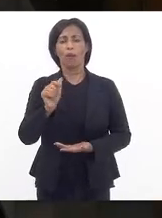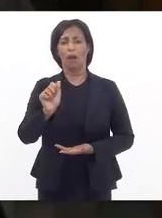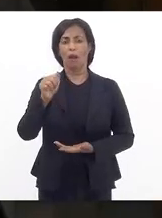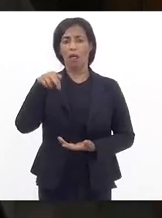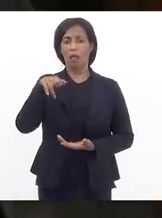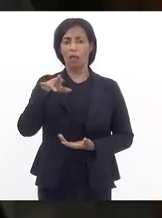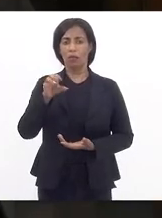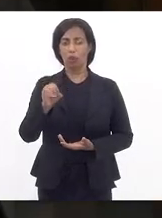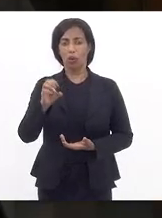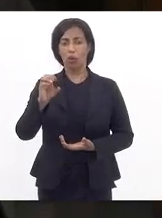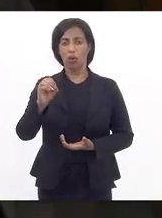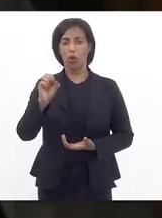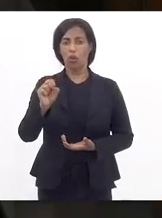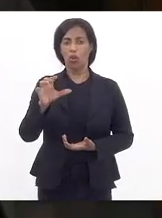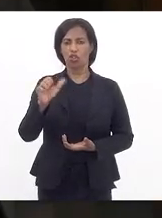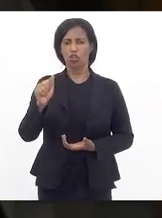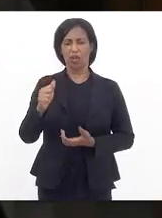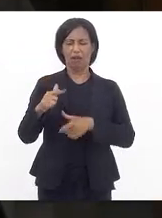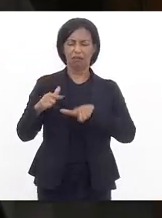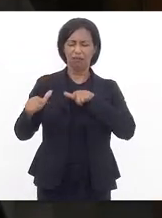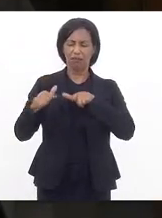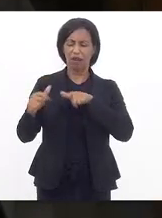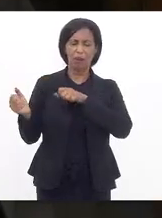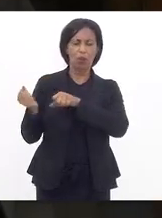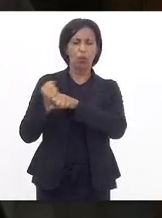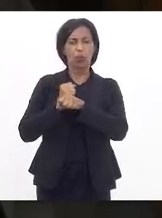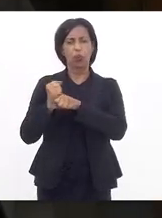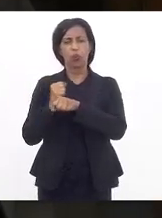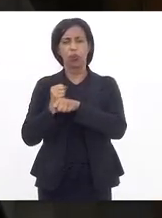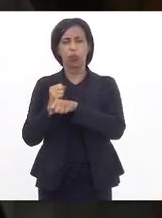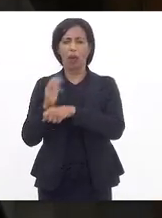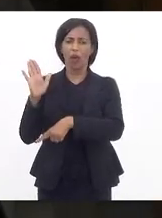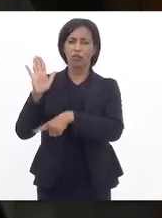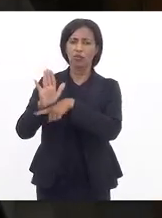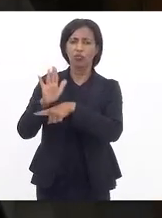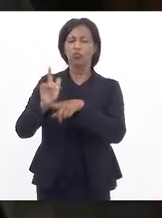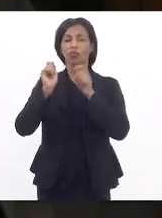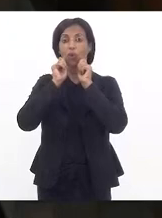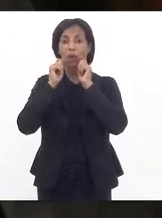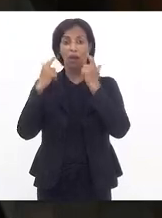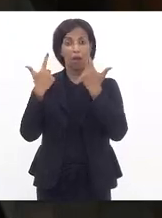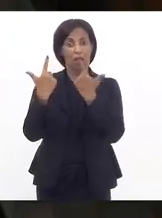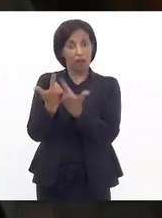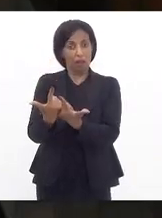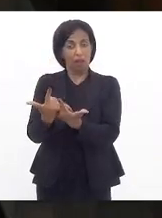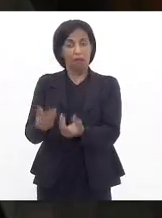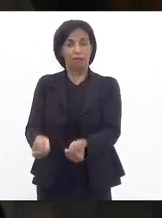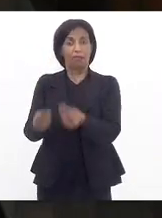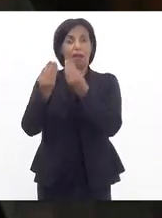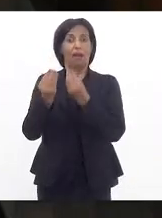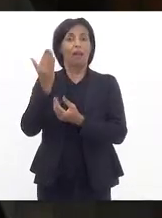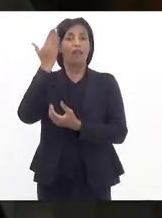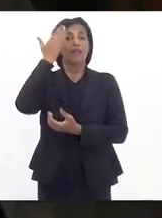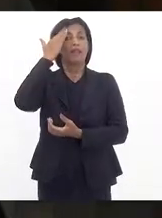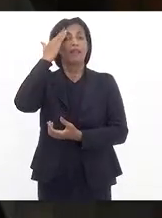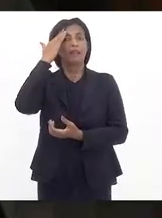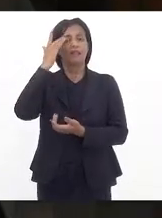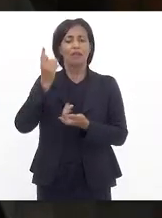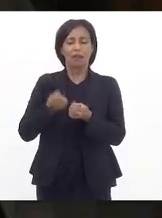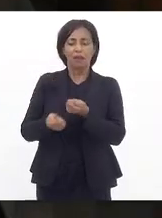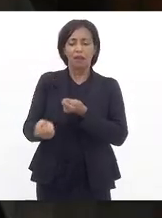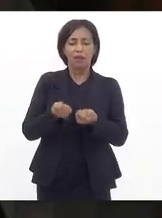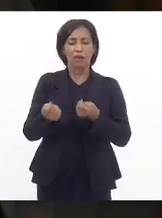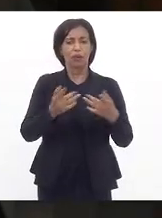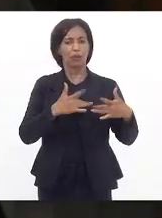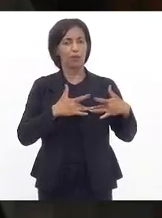integrou por muitos anos antonioscar ajudou Assembleia Legislativa Renata a entender a falta da economia